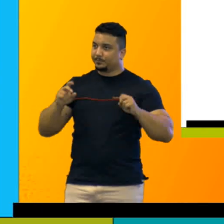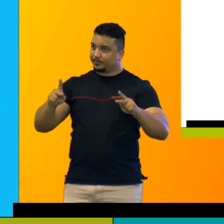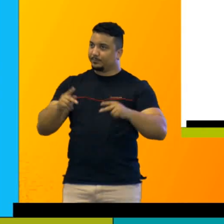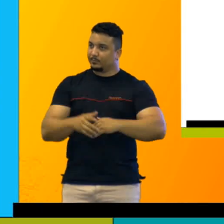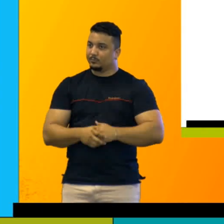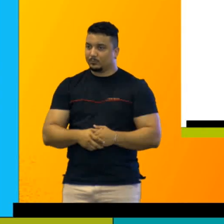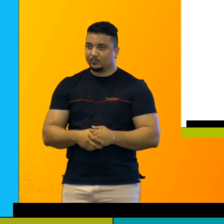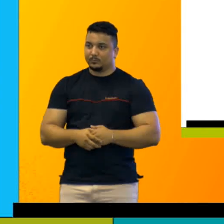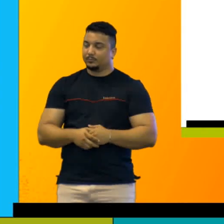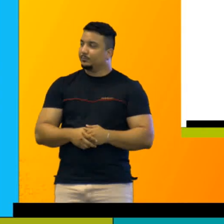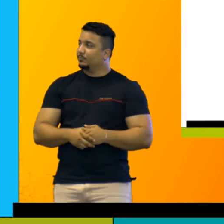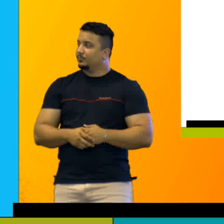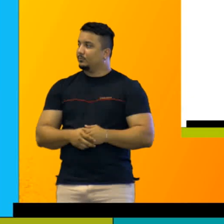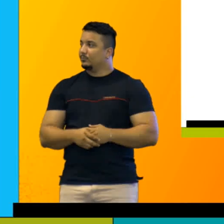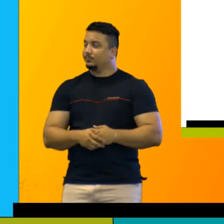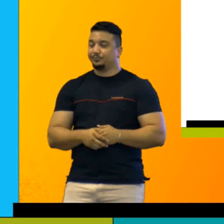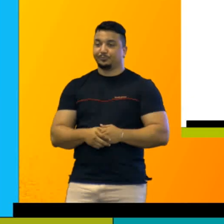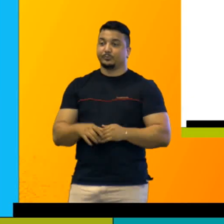Beleza.